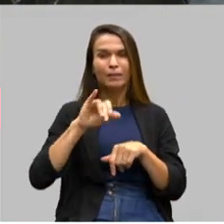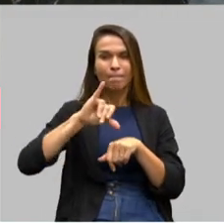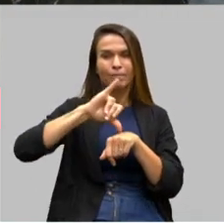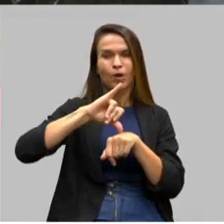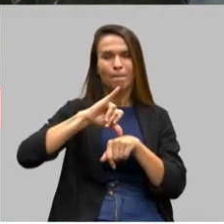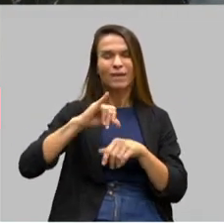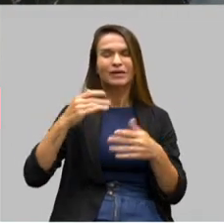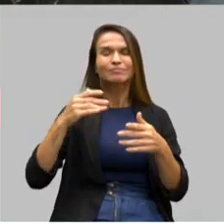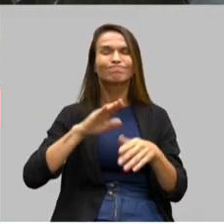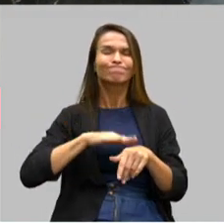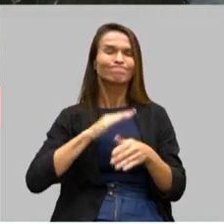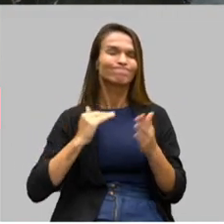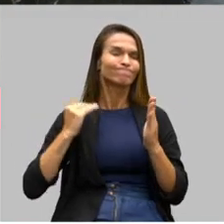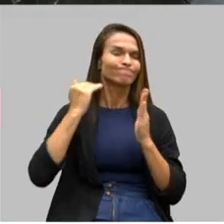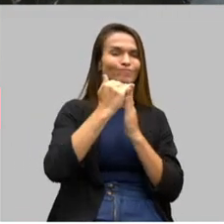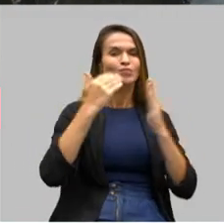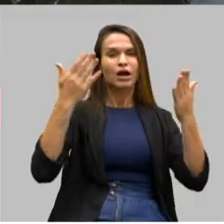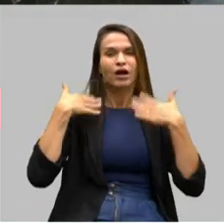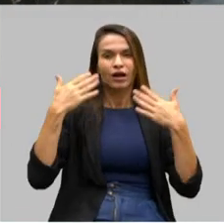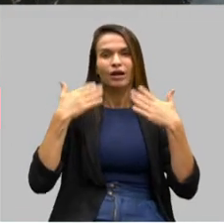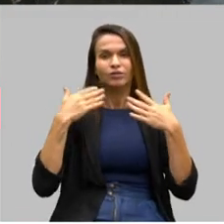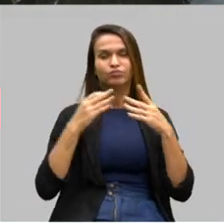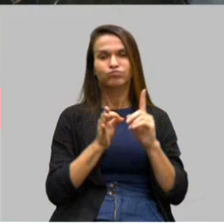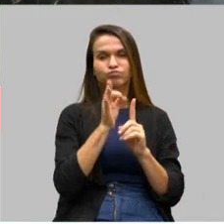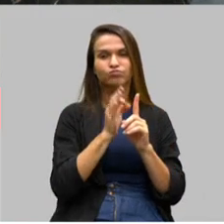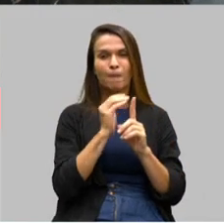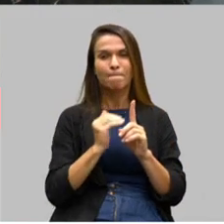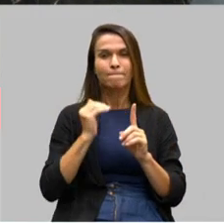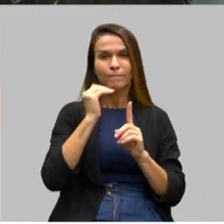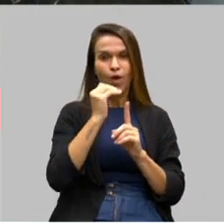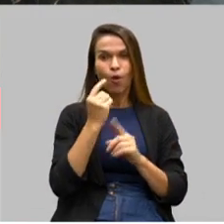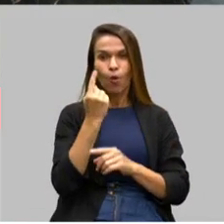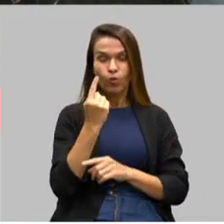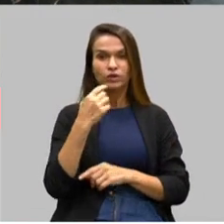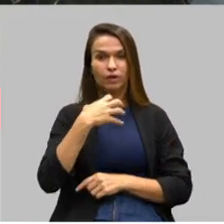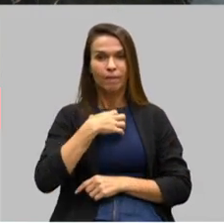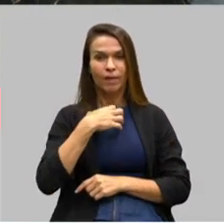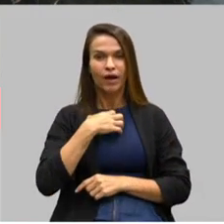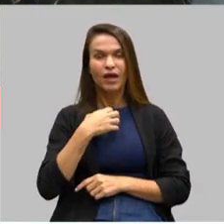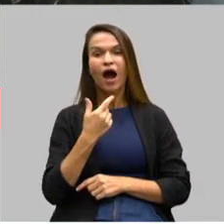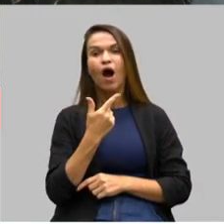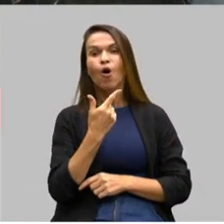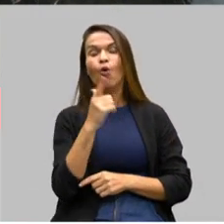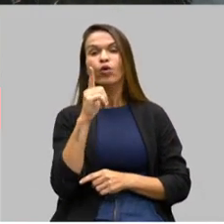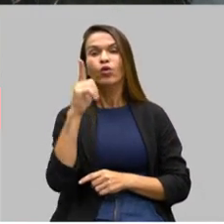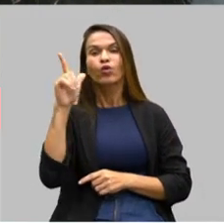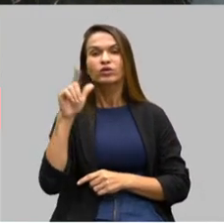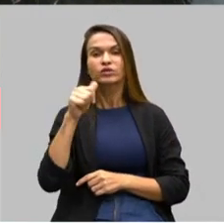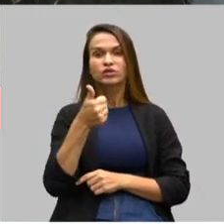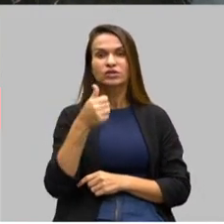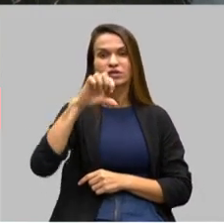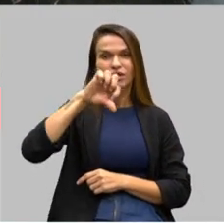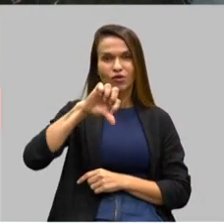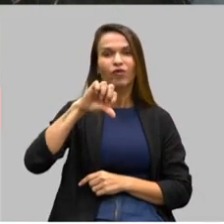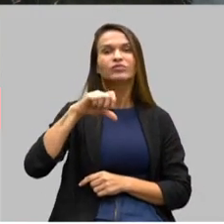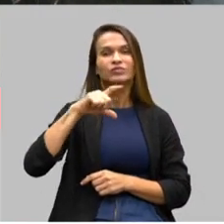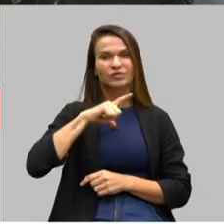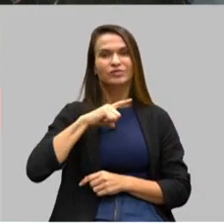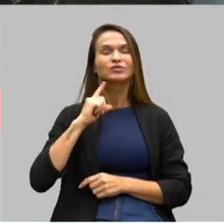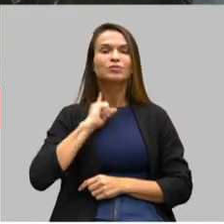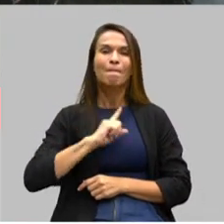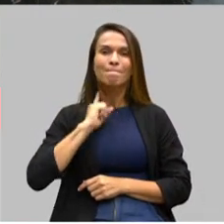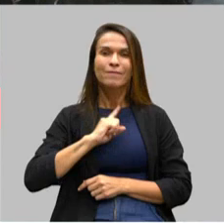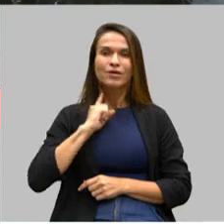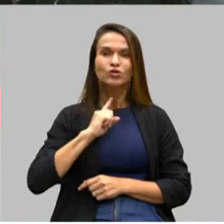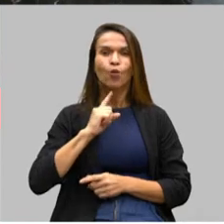20 cidades com maior aumento de temperatura, uma está na Bahia e as outras 19 estão em Minas, quase todas